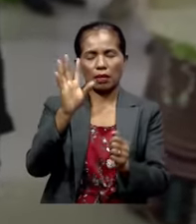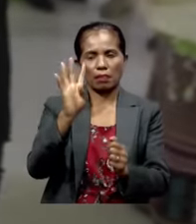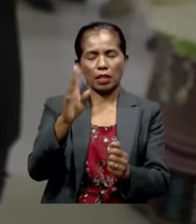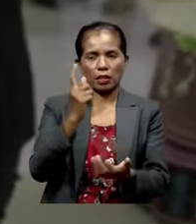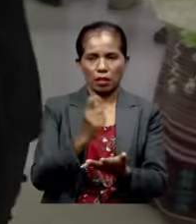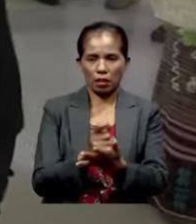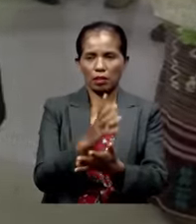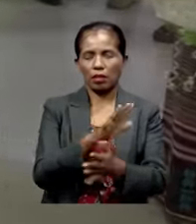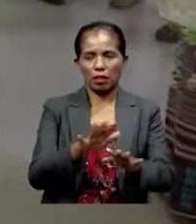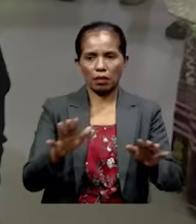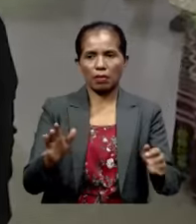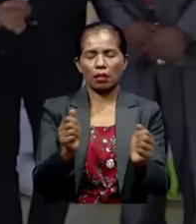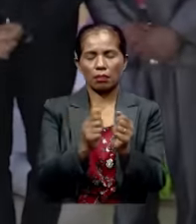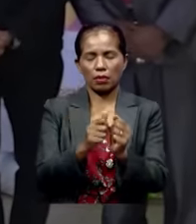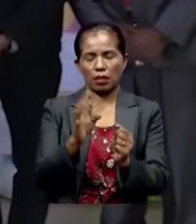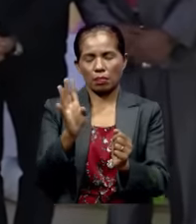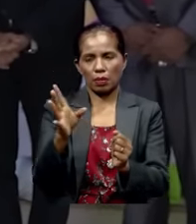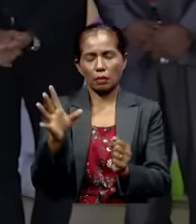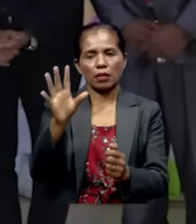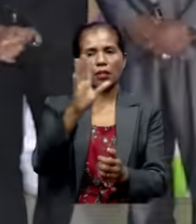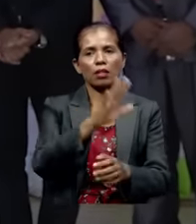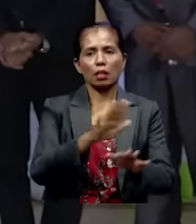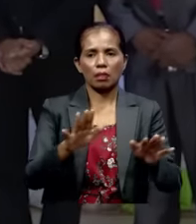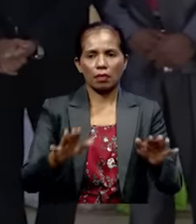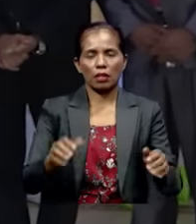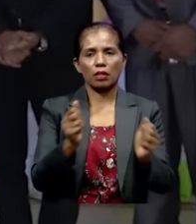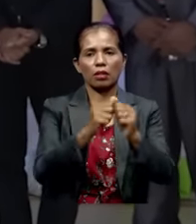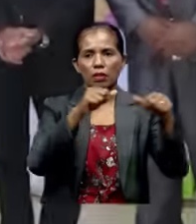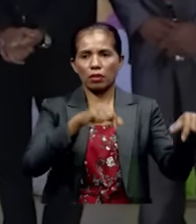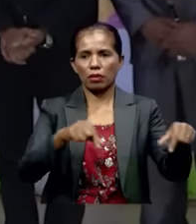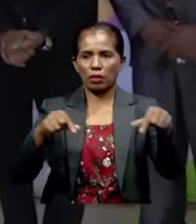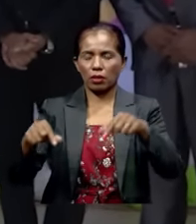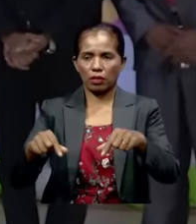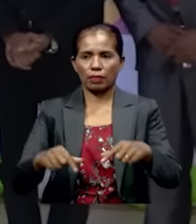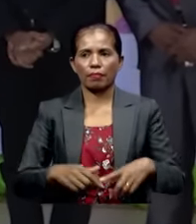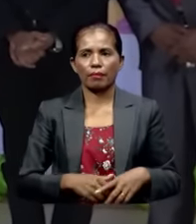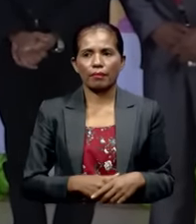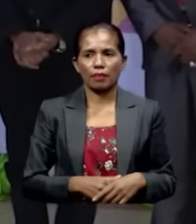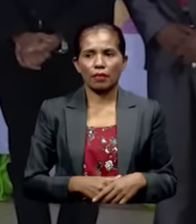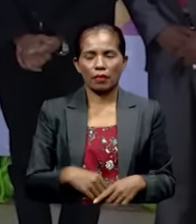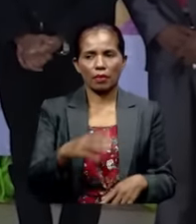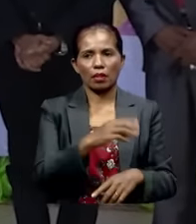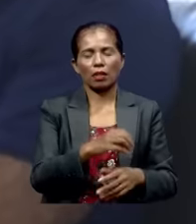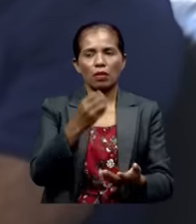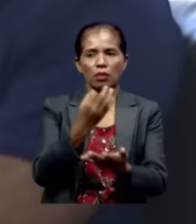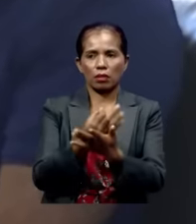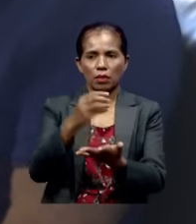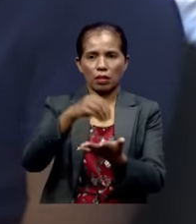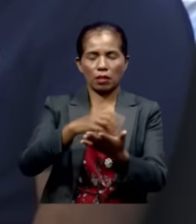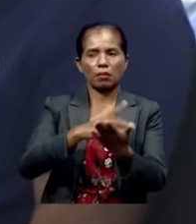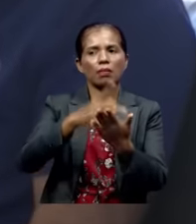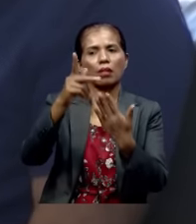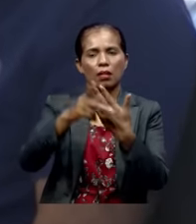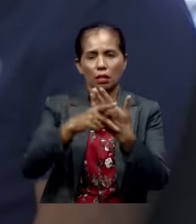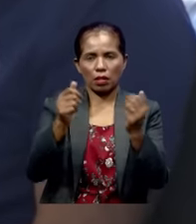LABARIC RIHUN HAT NULU RESIN. Inclui LABARIC com condição de deficiência física. No orçamento não prevê para o programa NEHA MUTUKTO